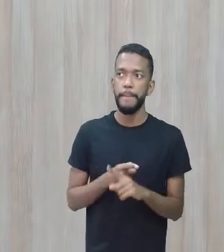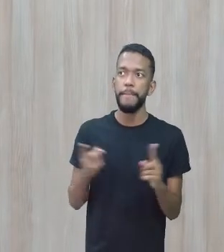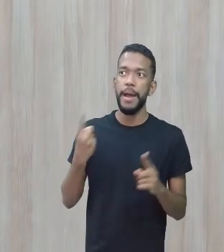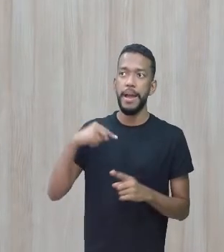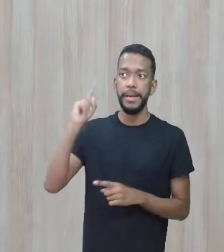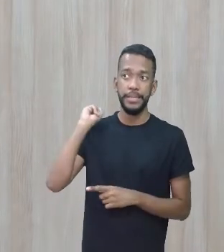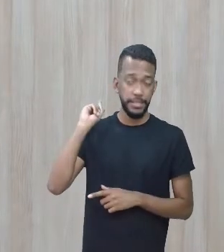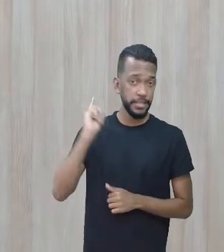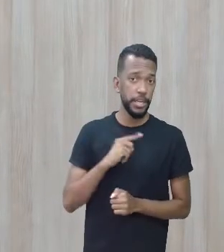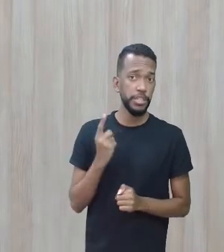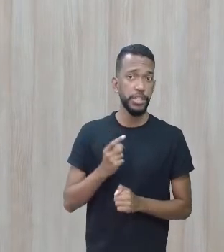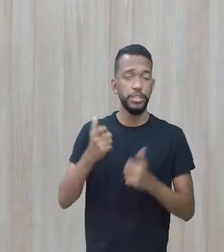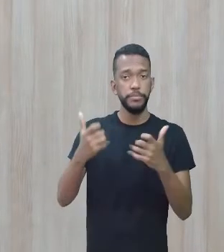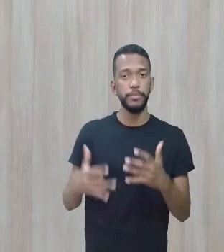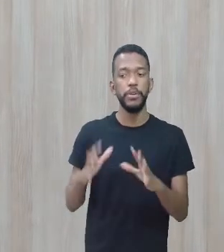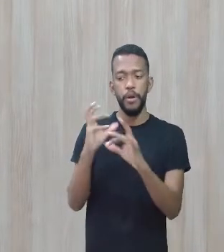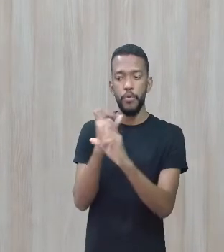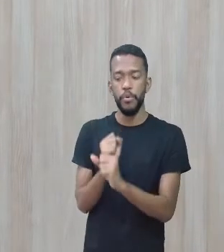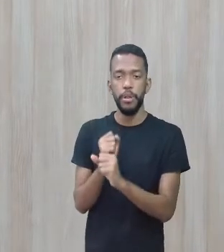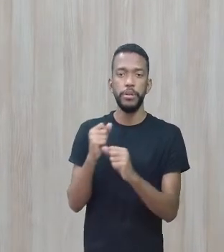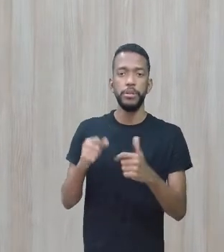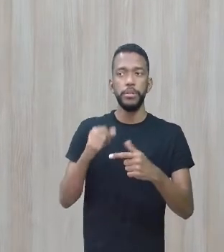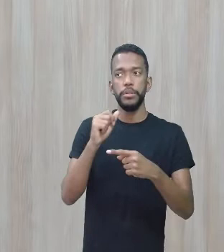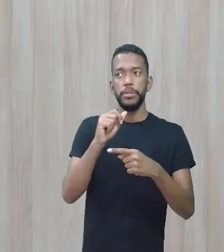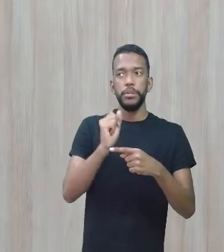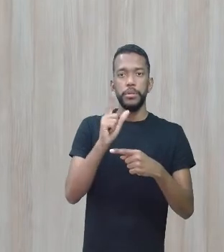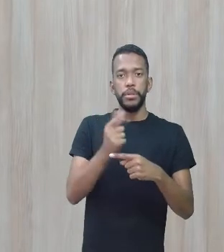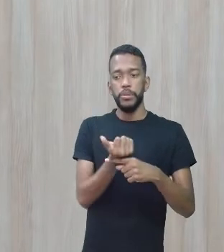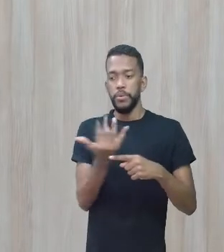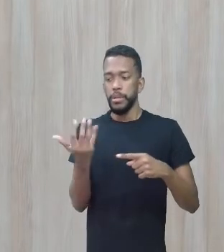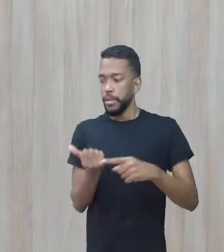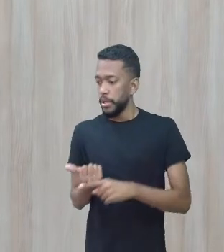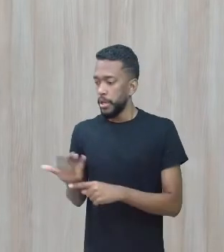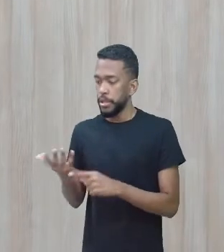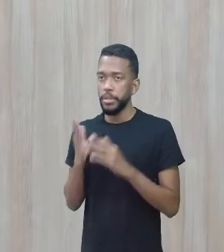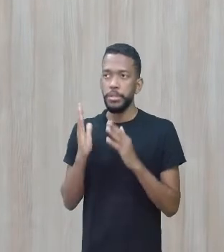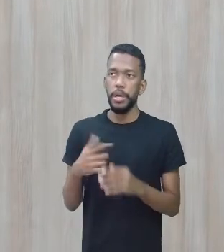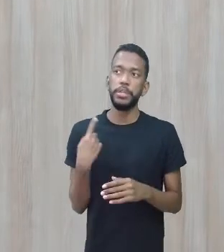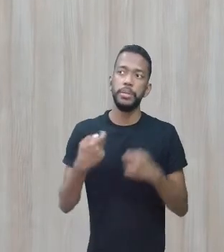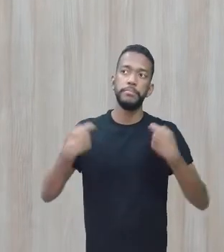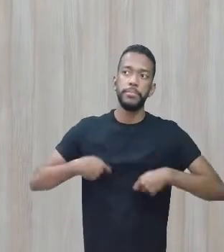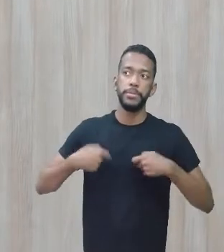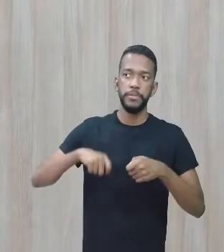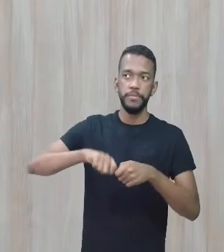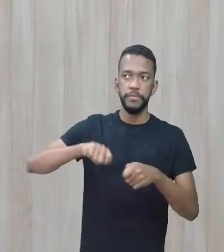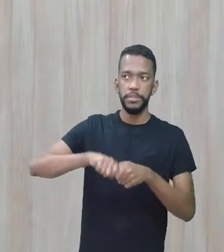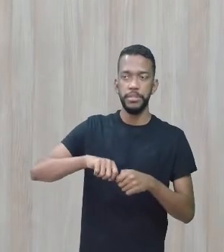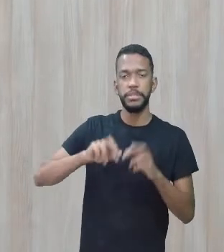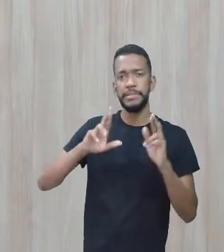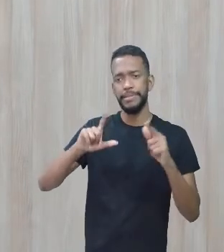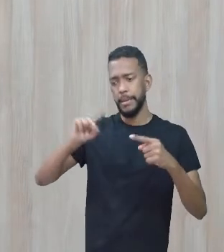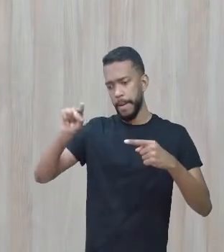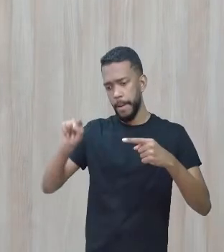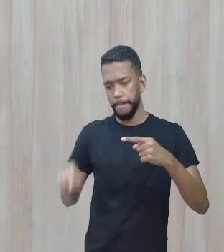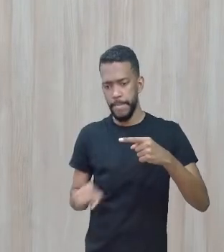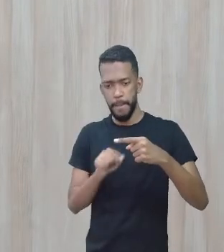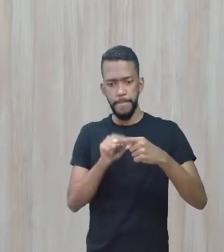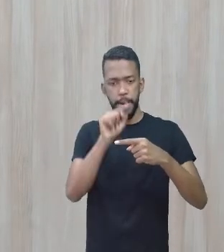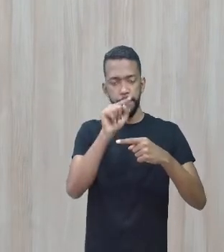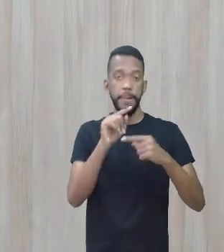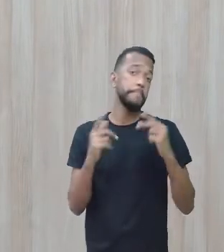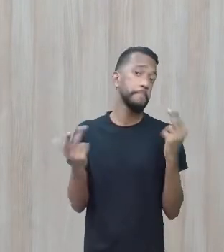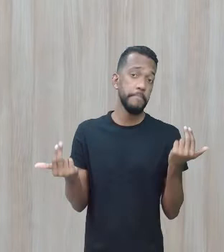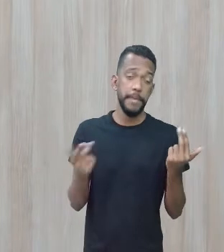na anterior, a gente estava calculando a fração de uma quantidade, né? Então, a gente precisou fazer um mecanismo um pouquinho mais comprido para